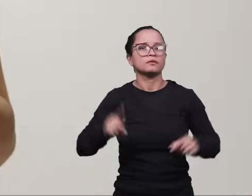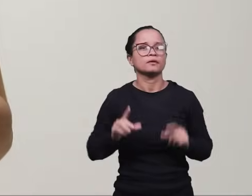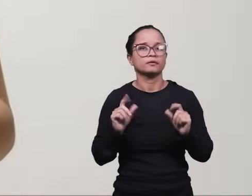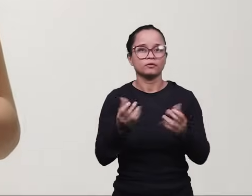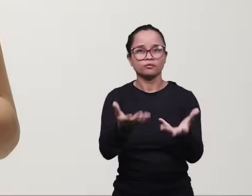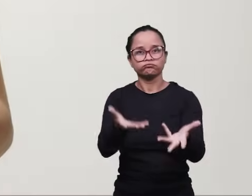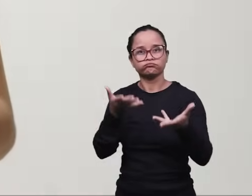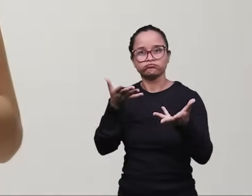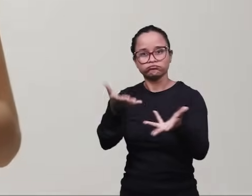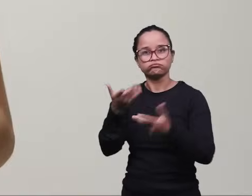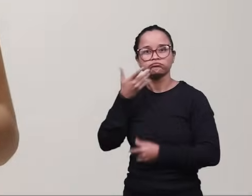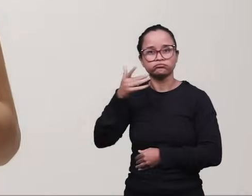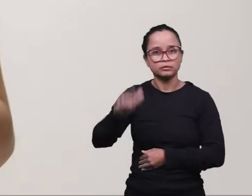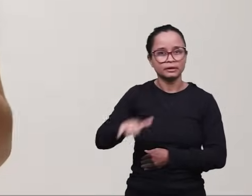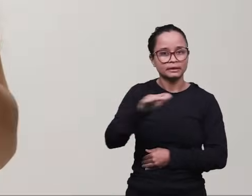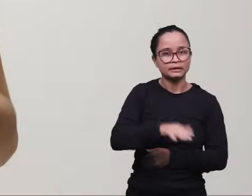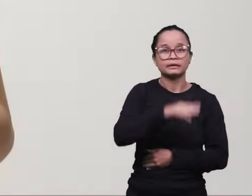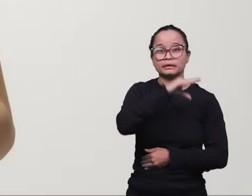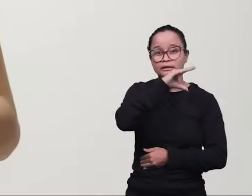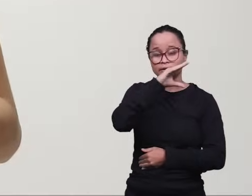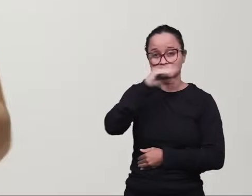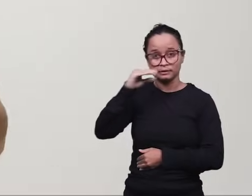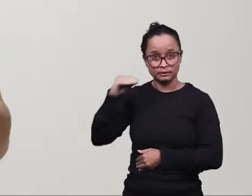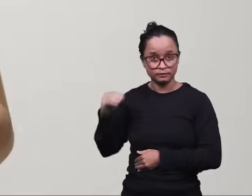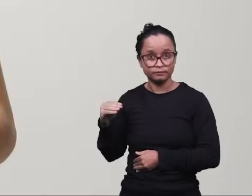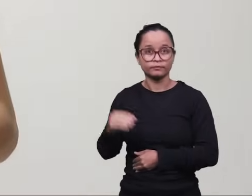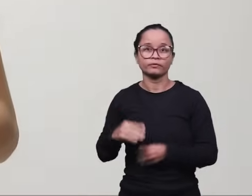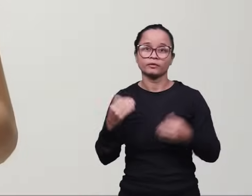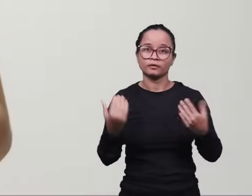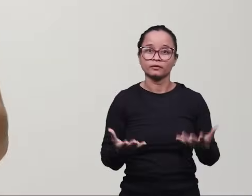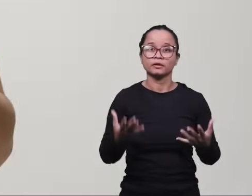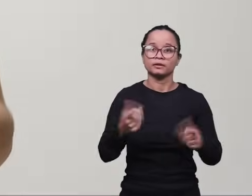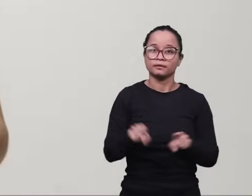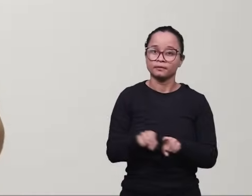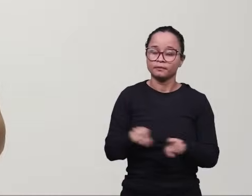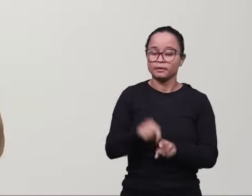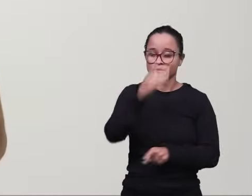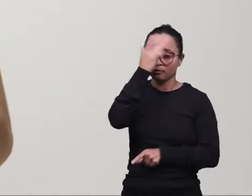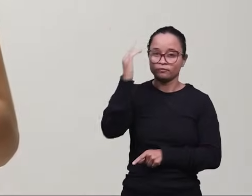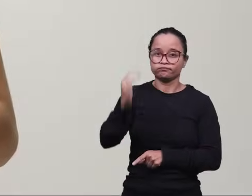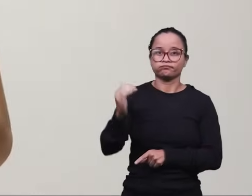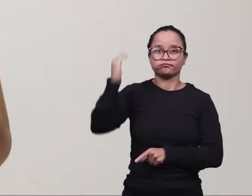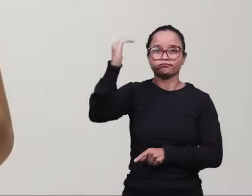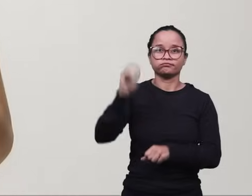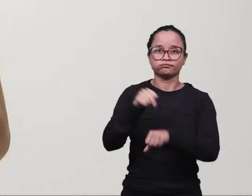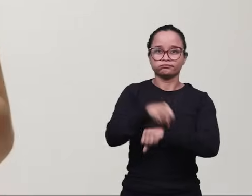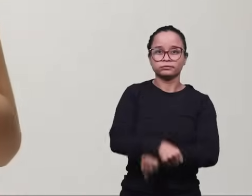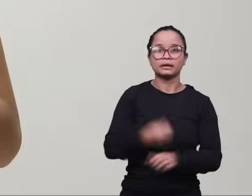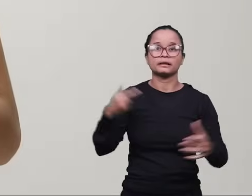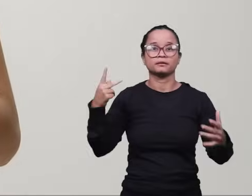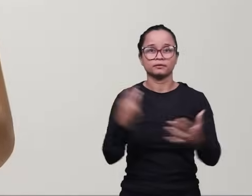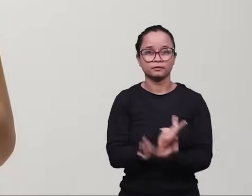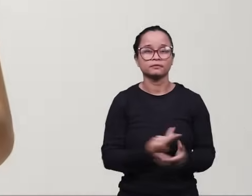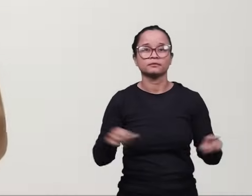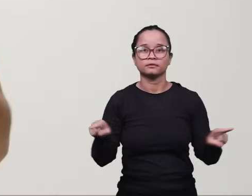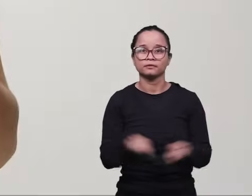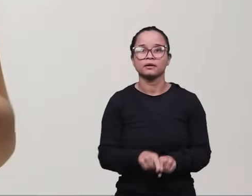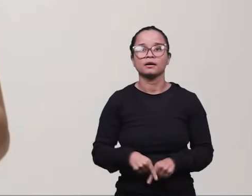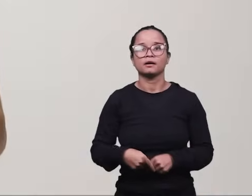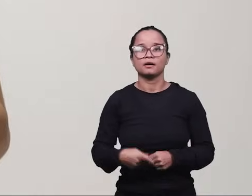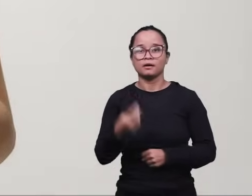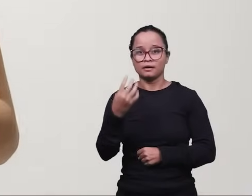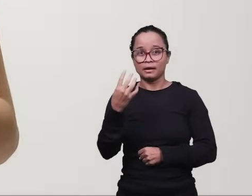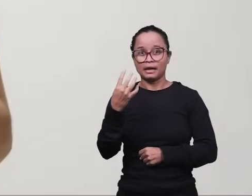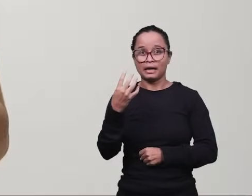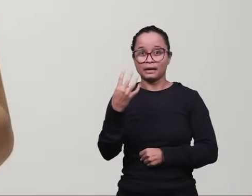rua foi para convidar crianças, intermediários e adolescentes e adultos para o seminário que aconteceu